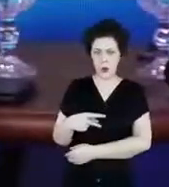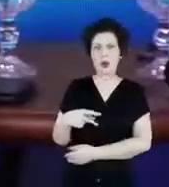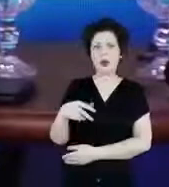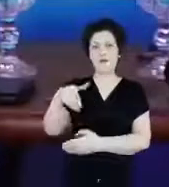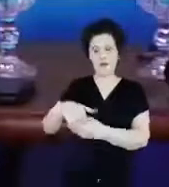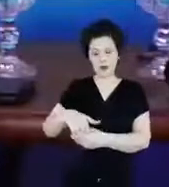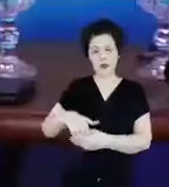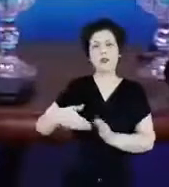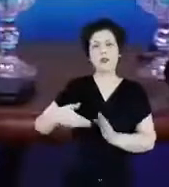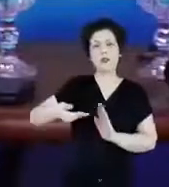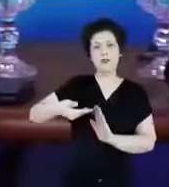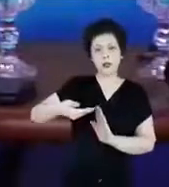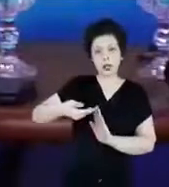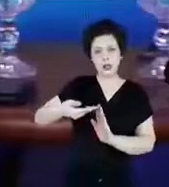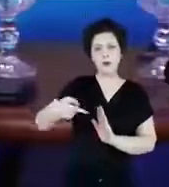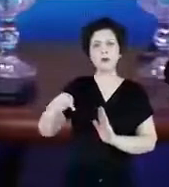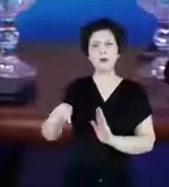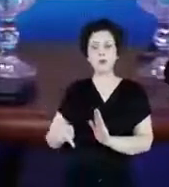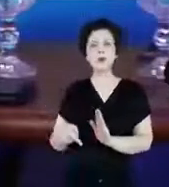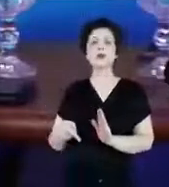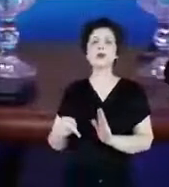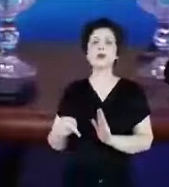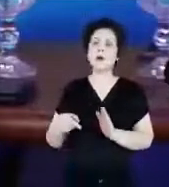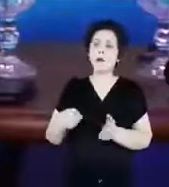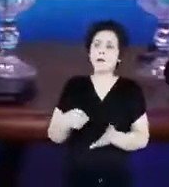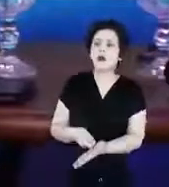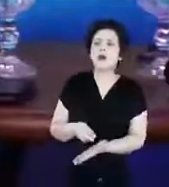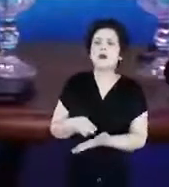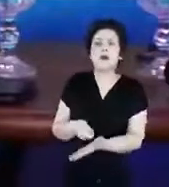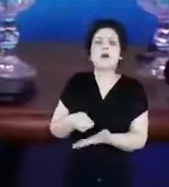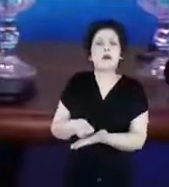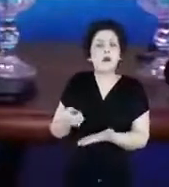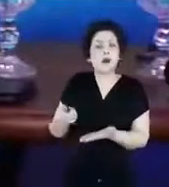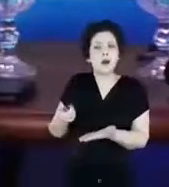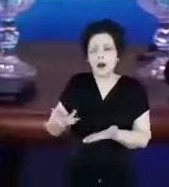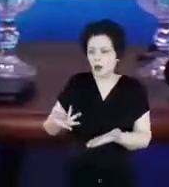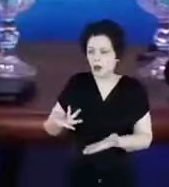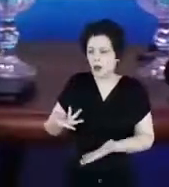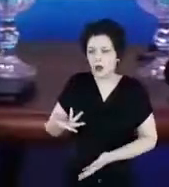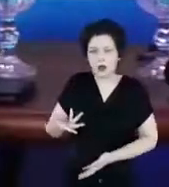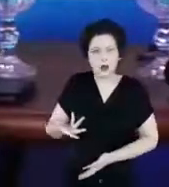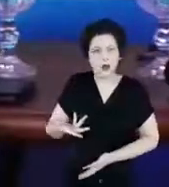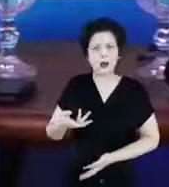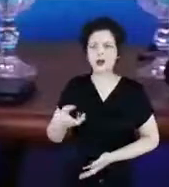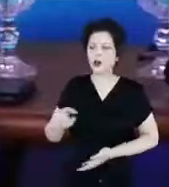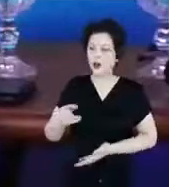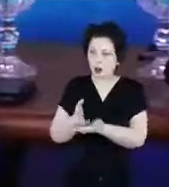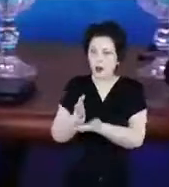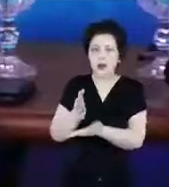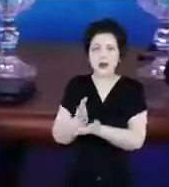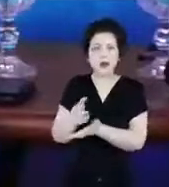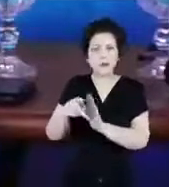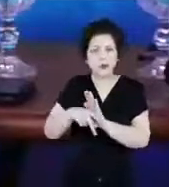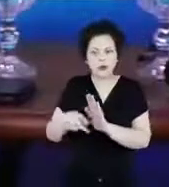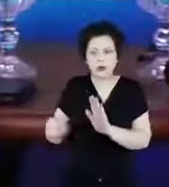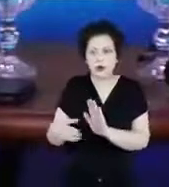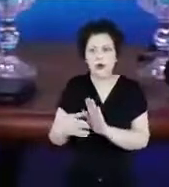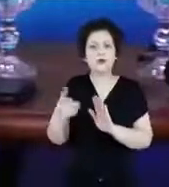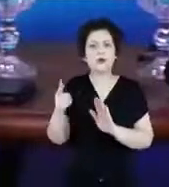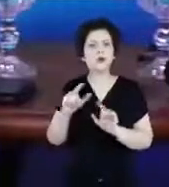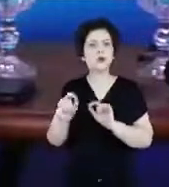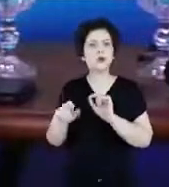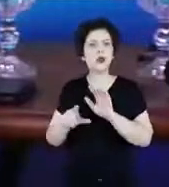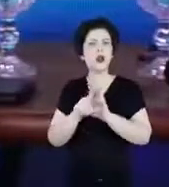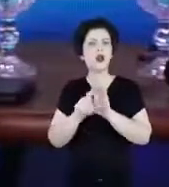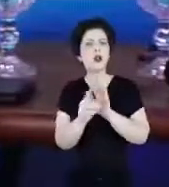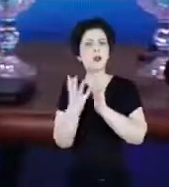Senado e estamos pressionando exatamente para que a gente possa agilizar também esse novo projeto da lei